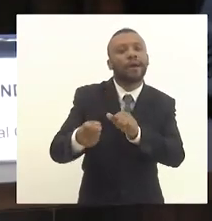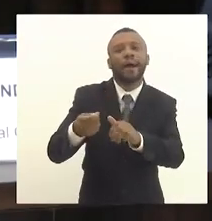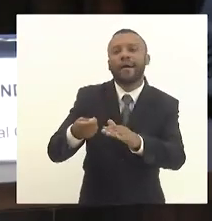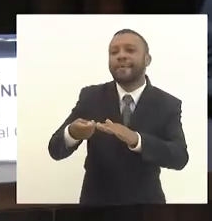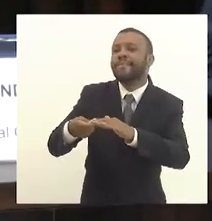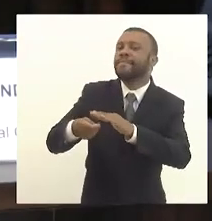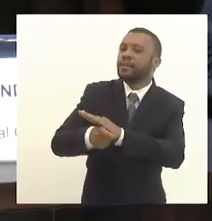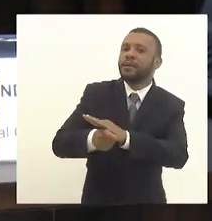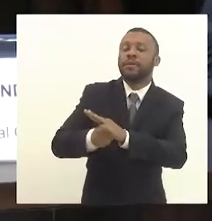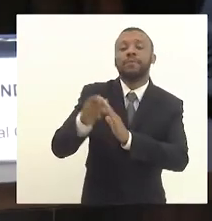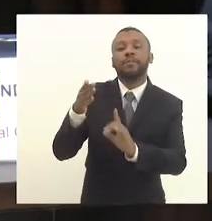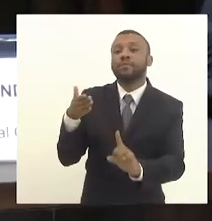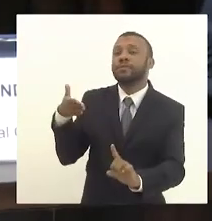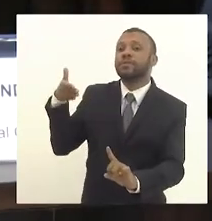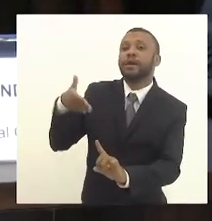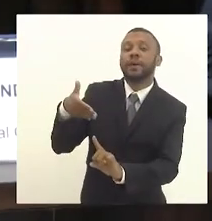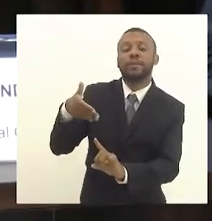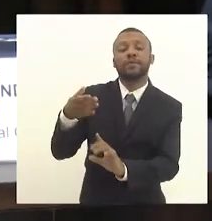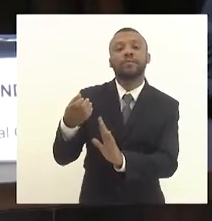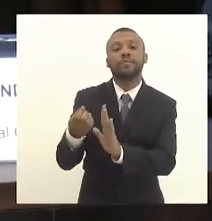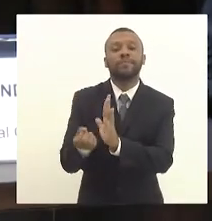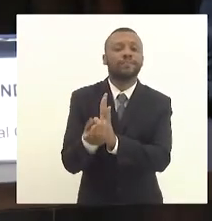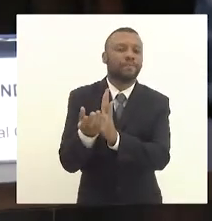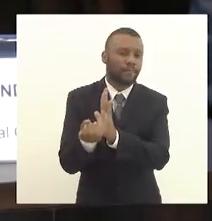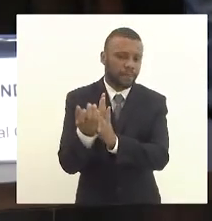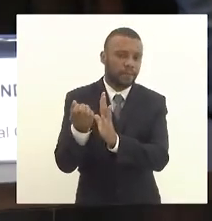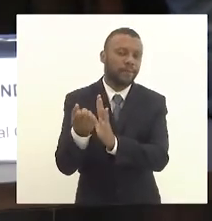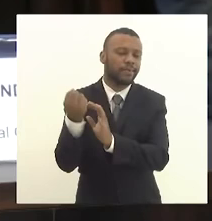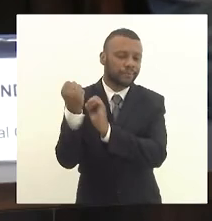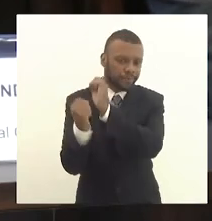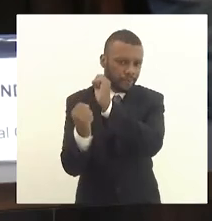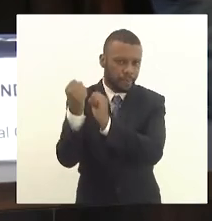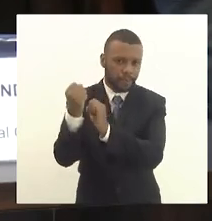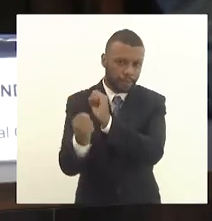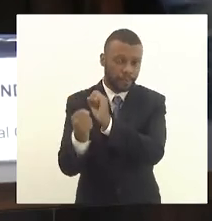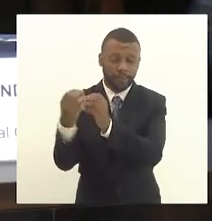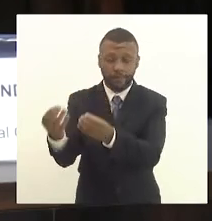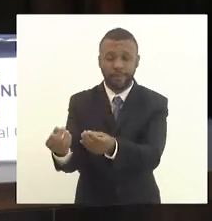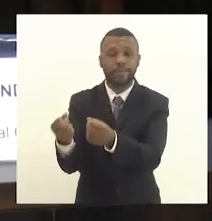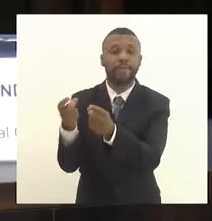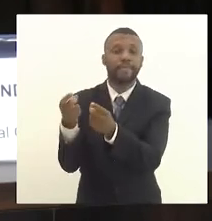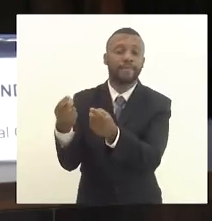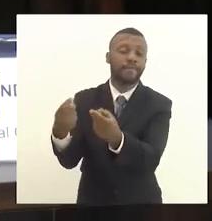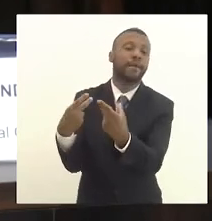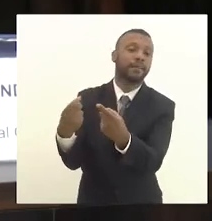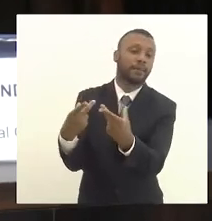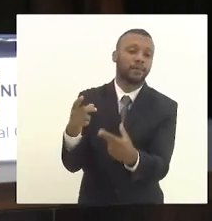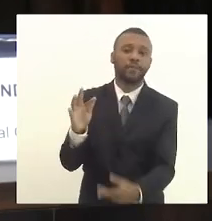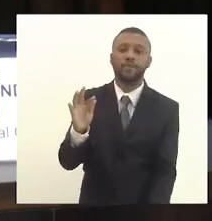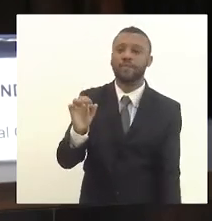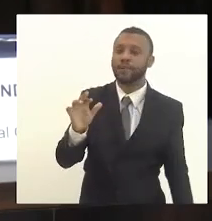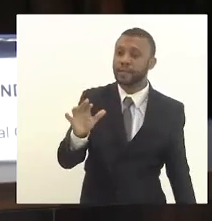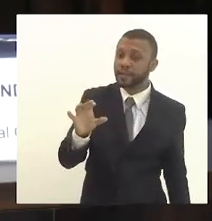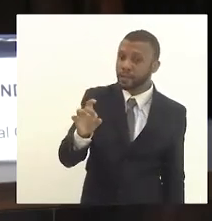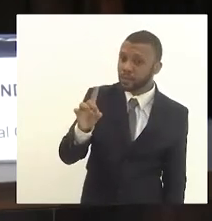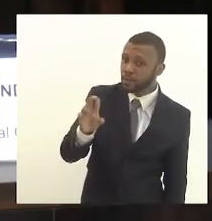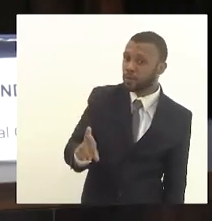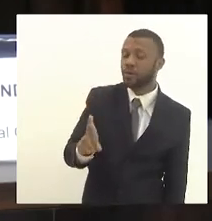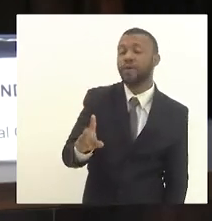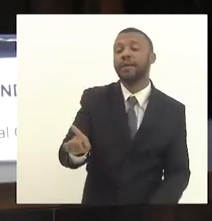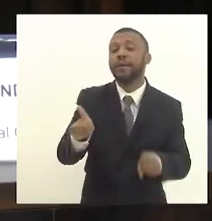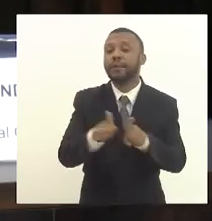os fabricantes, né, os fornecedores desses equipamentos, e também a possibilidade de financiamento através de linha